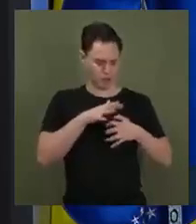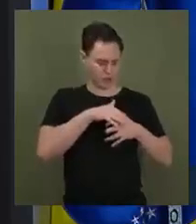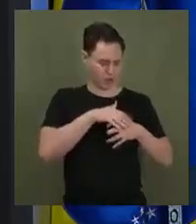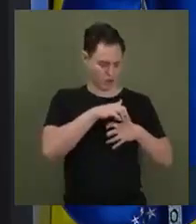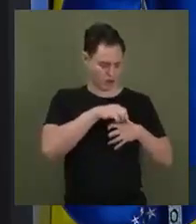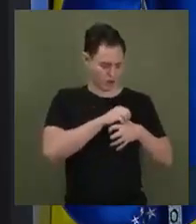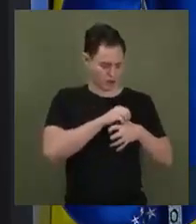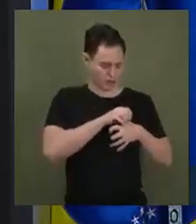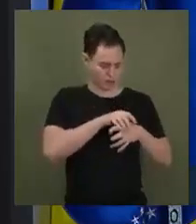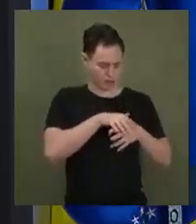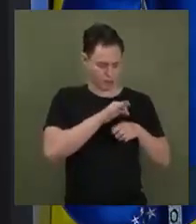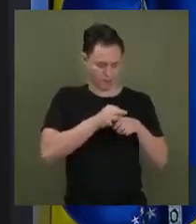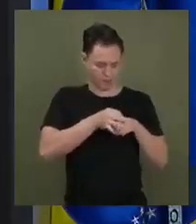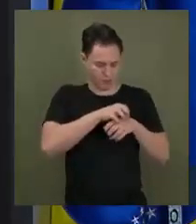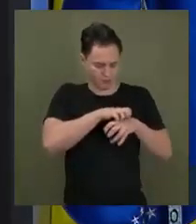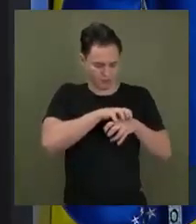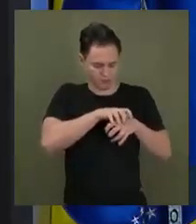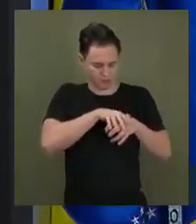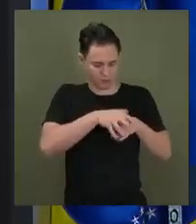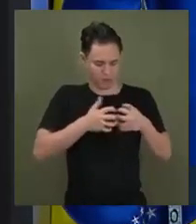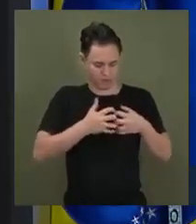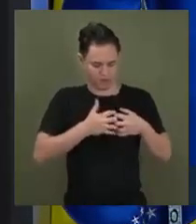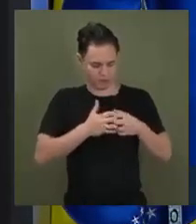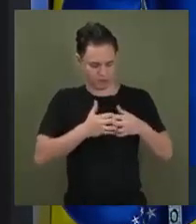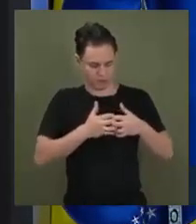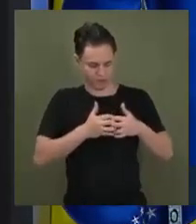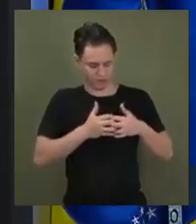cardíacas e gera foco de arritmia.